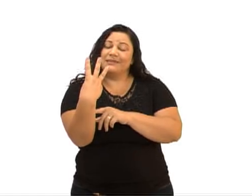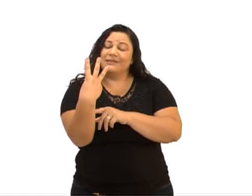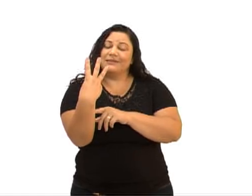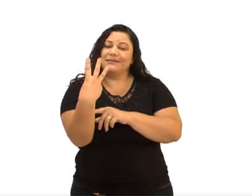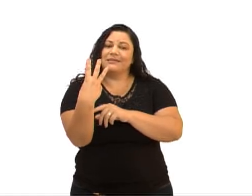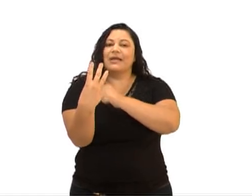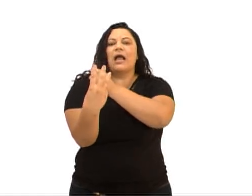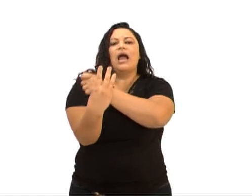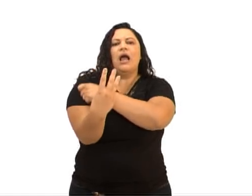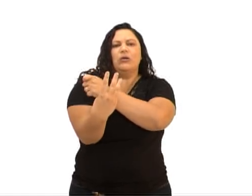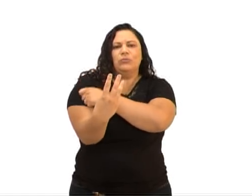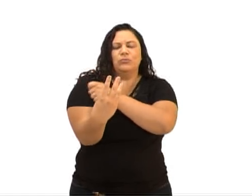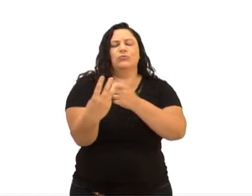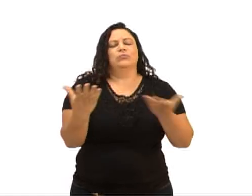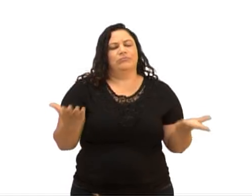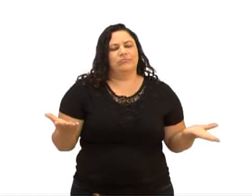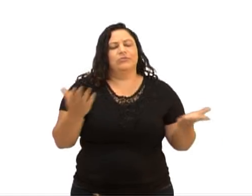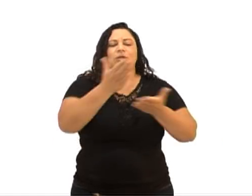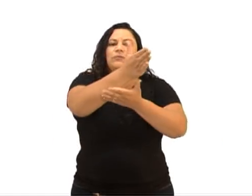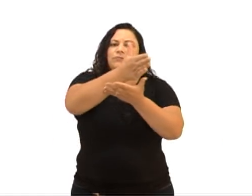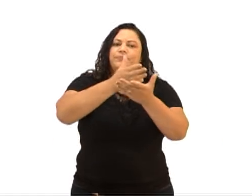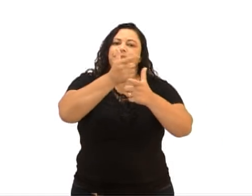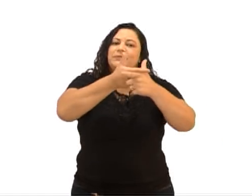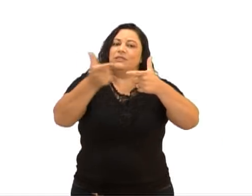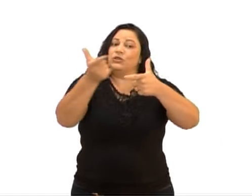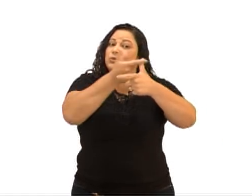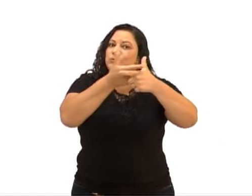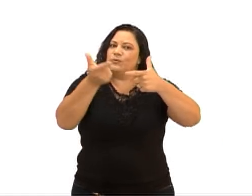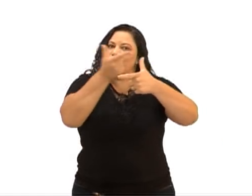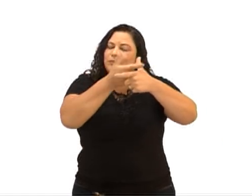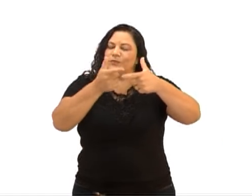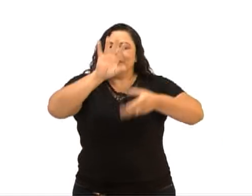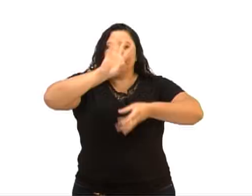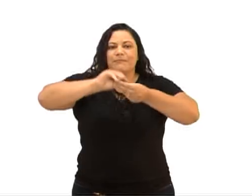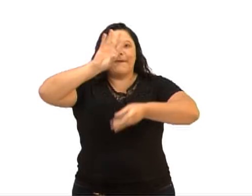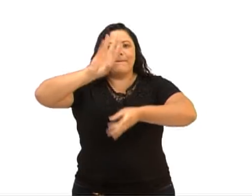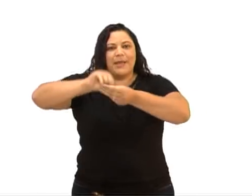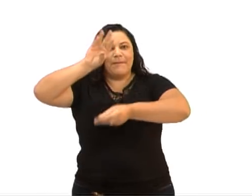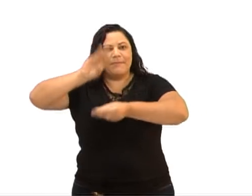de desenho. Então, novamente, a professora dividiu para vocês, simplificou a